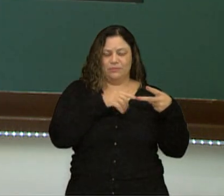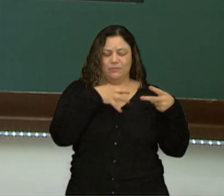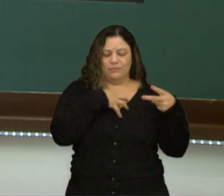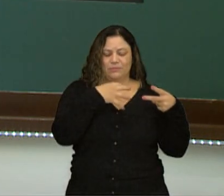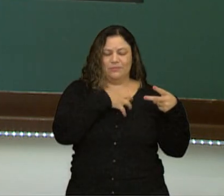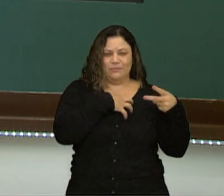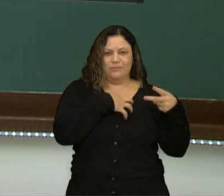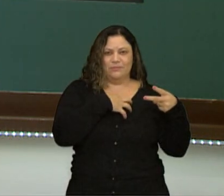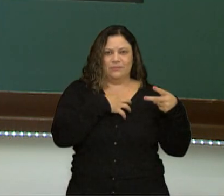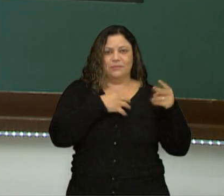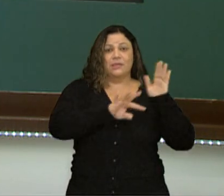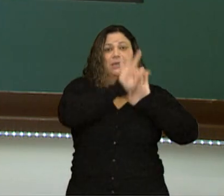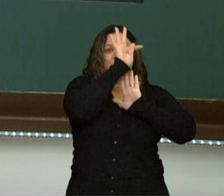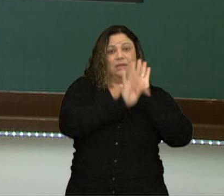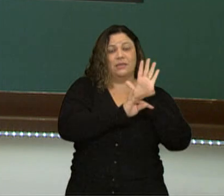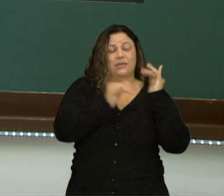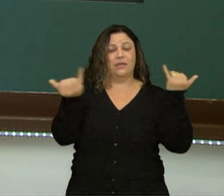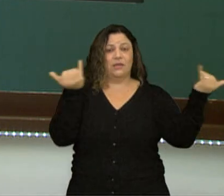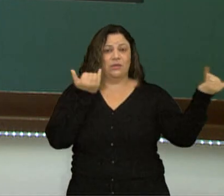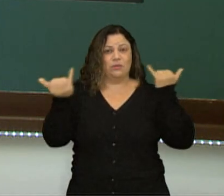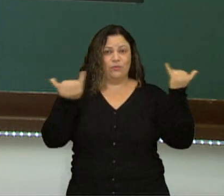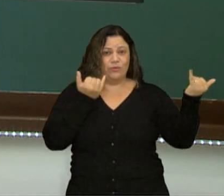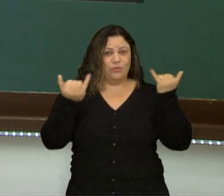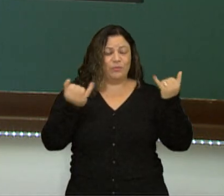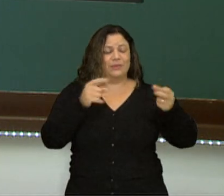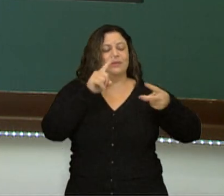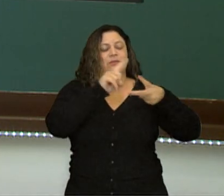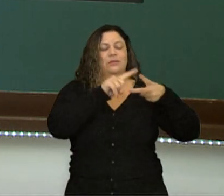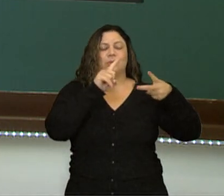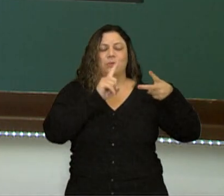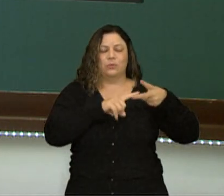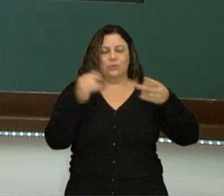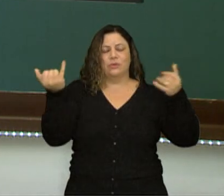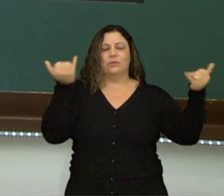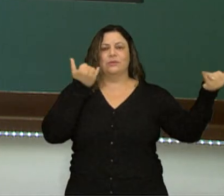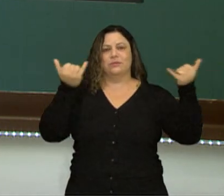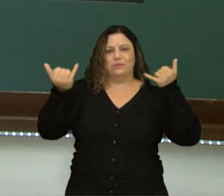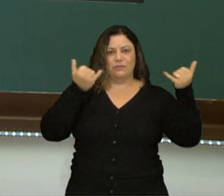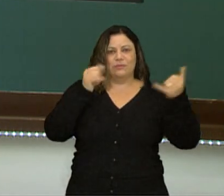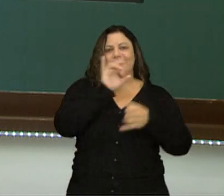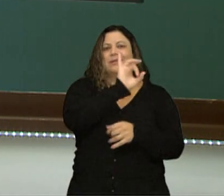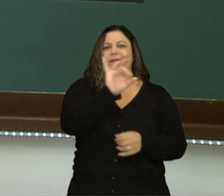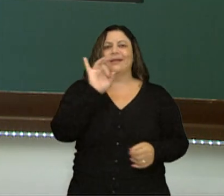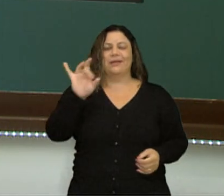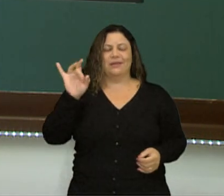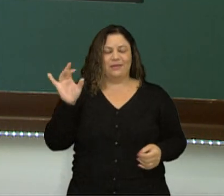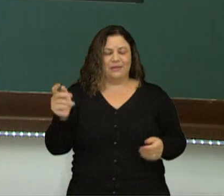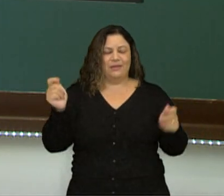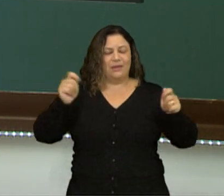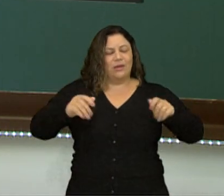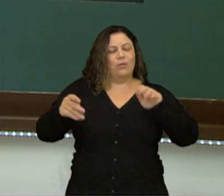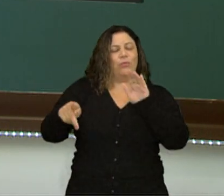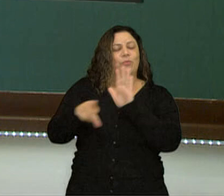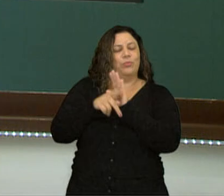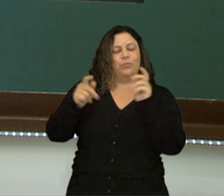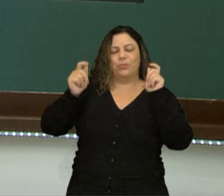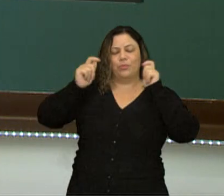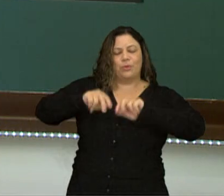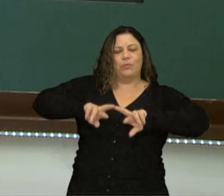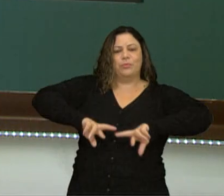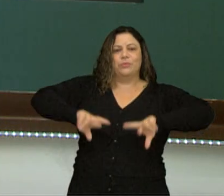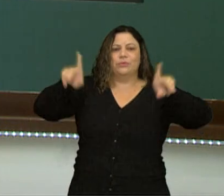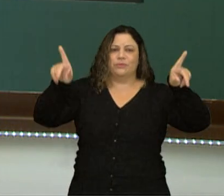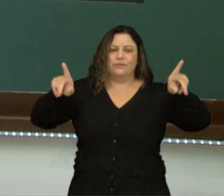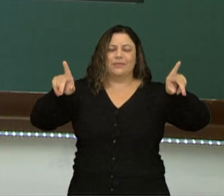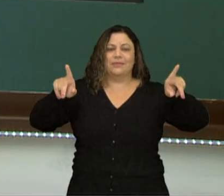maneiras de textos informativos. Os dois são informativos, cada um informando algo diferente do outro,